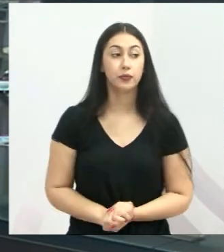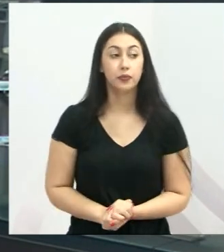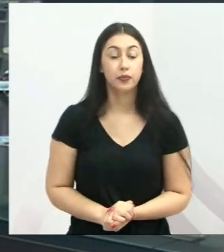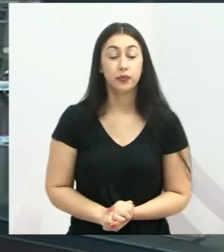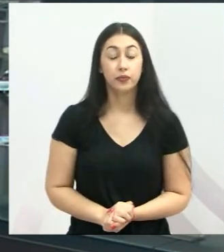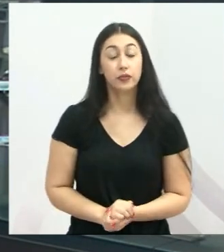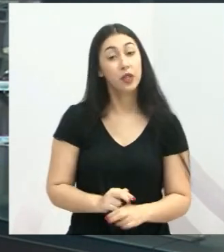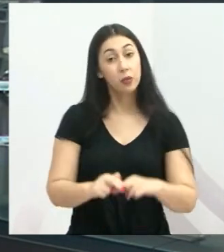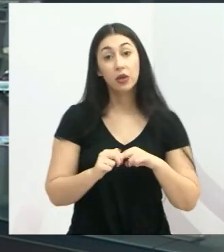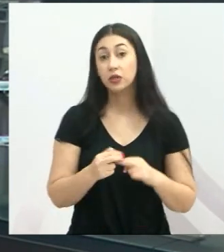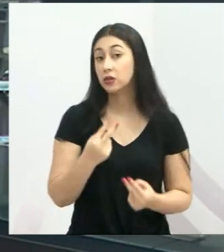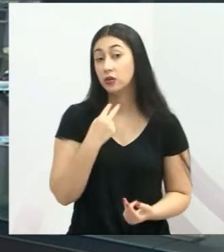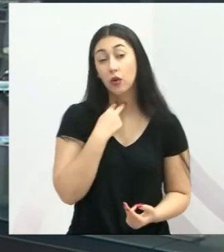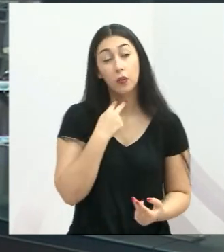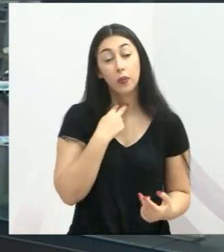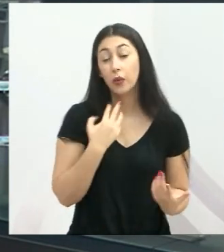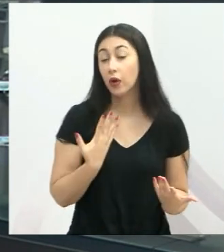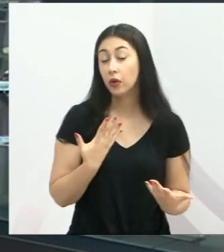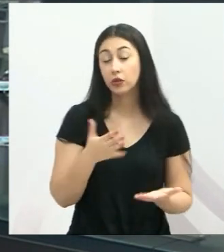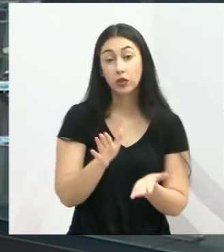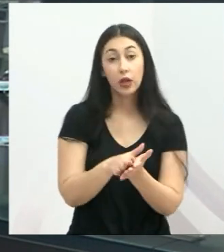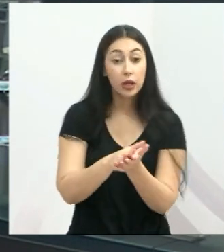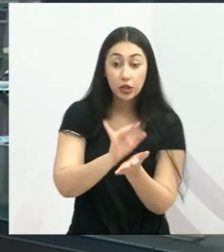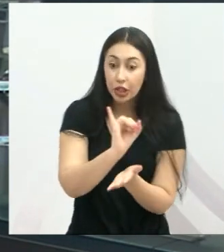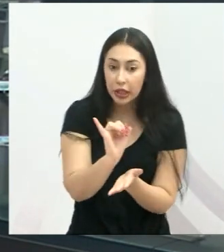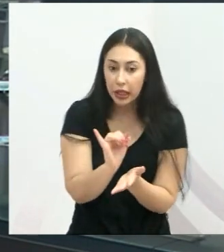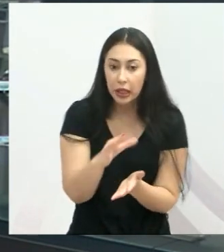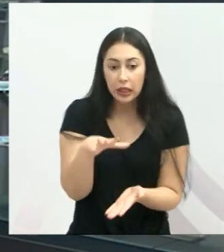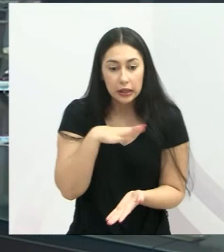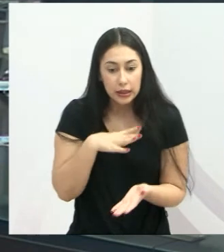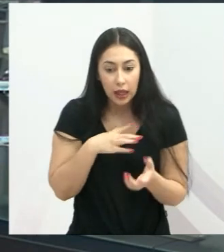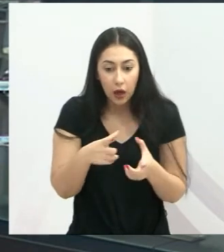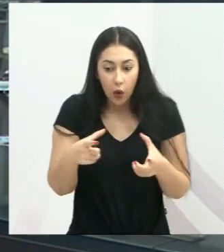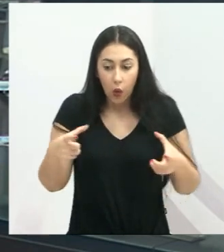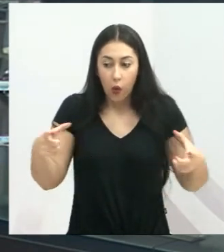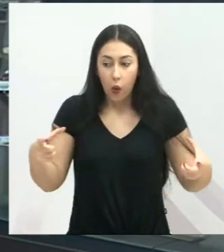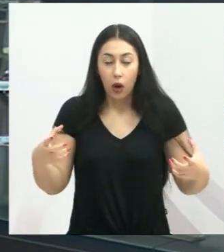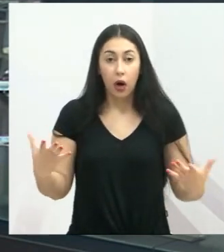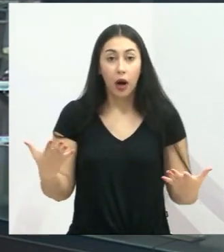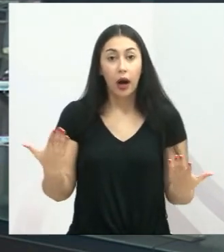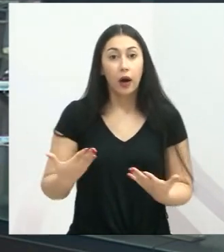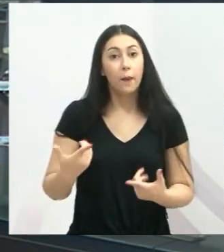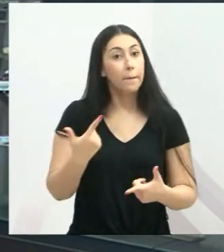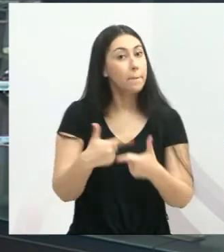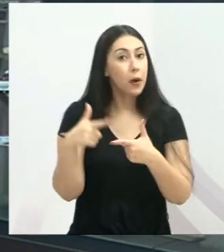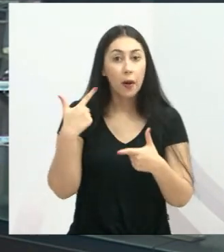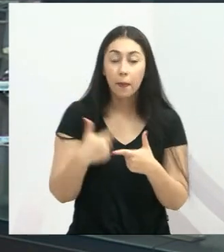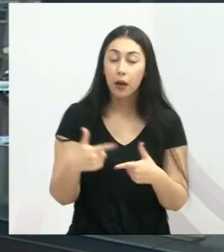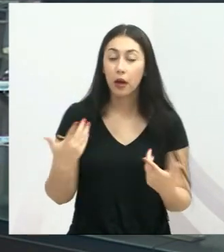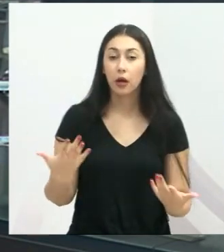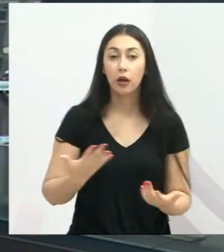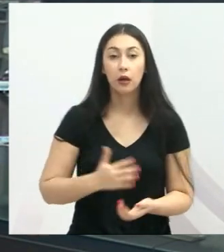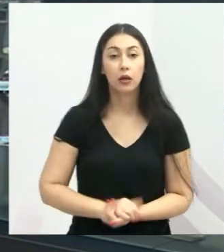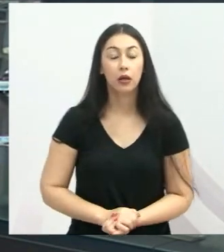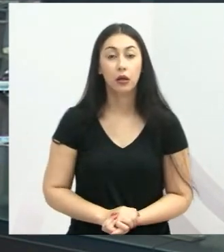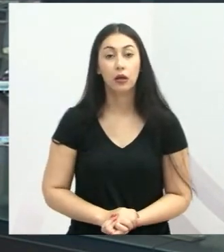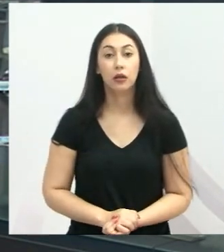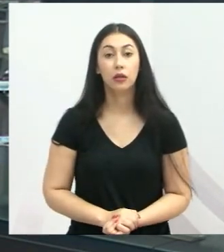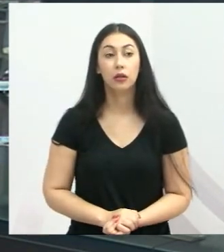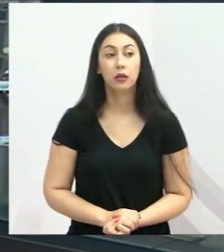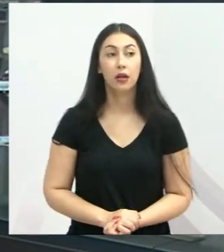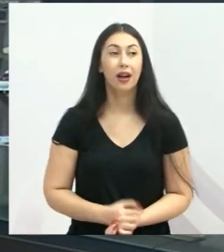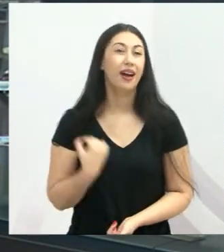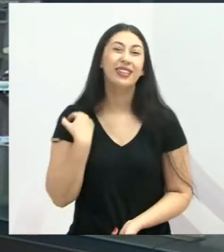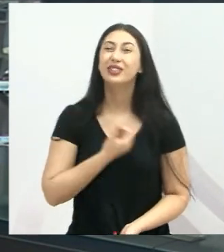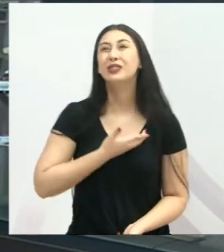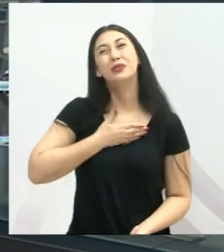é inadmissível que uma cidade como Jacareí, do tamanho de Jacareí, esteja passando por esse problema ainda. Nós temos aqui, a gente não gosta